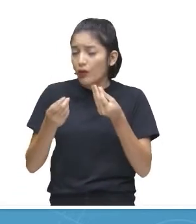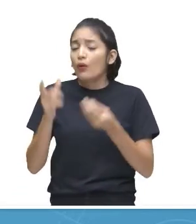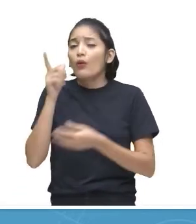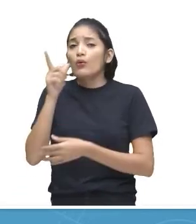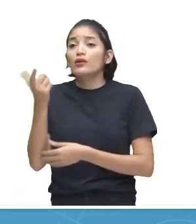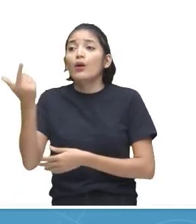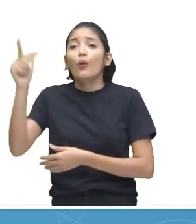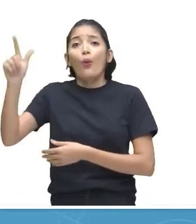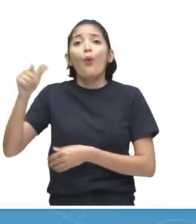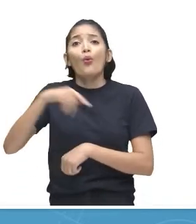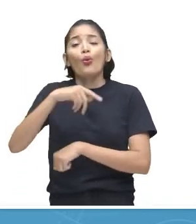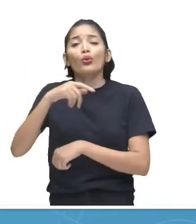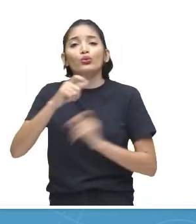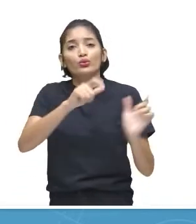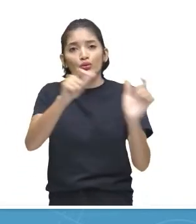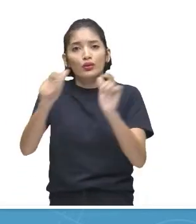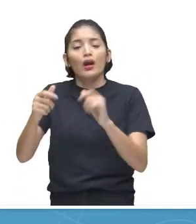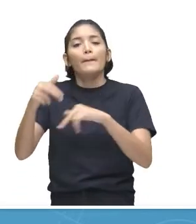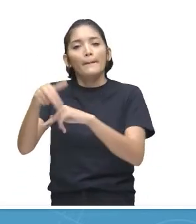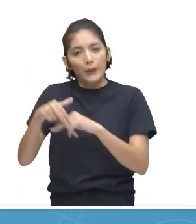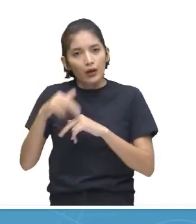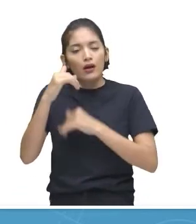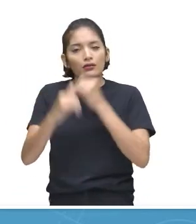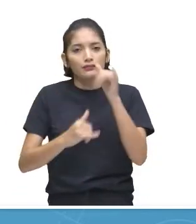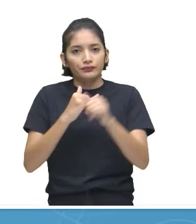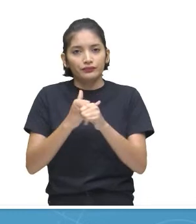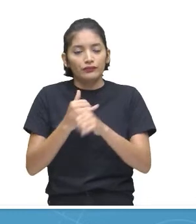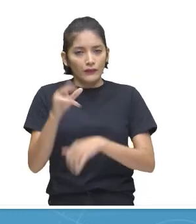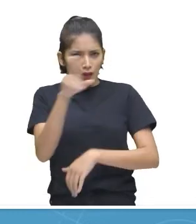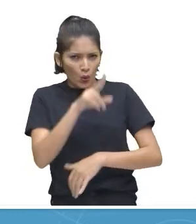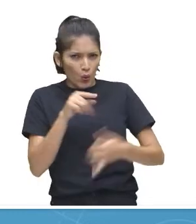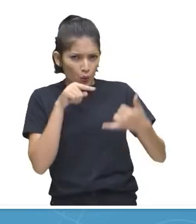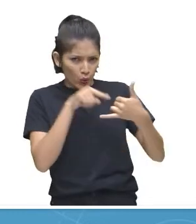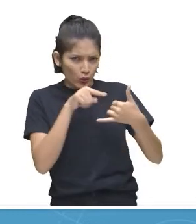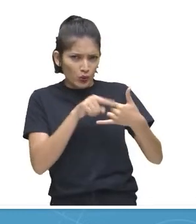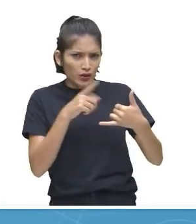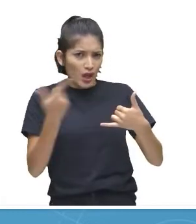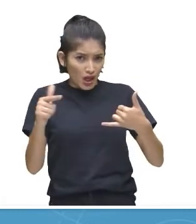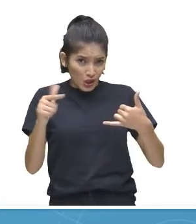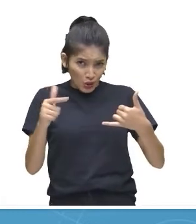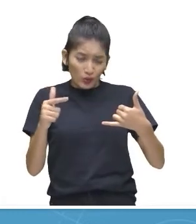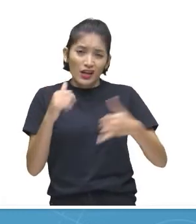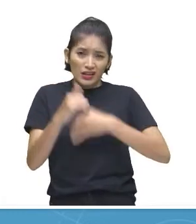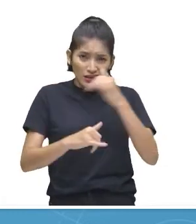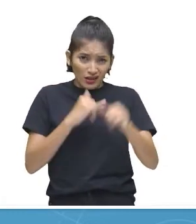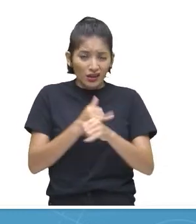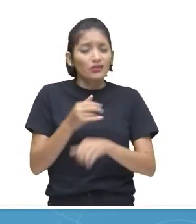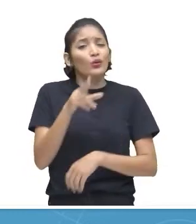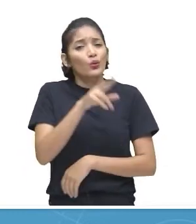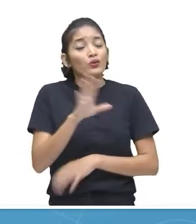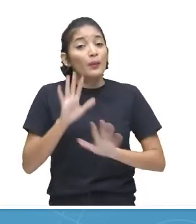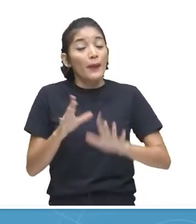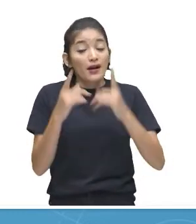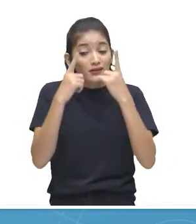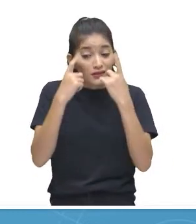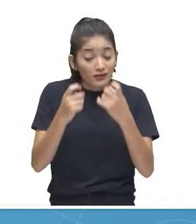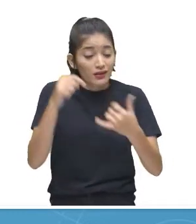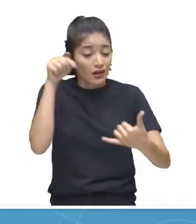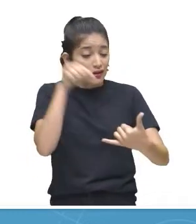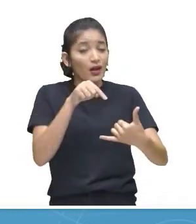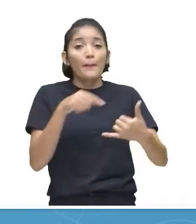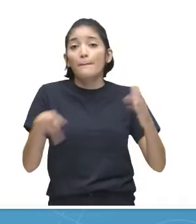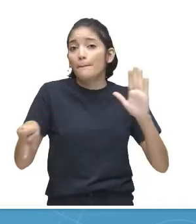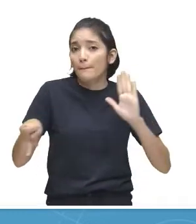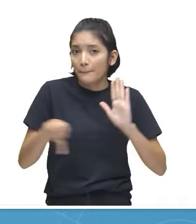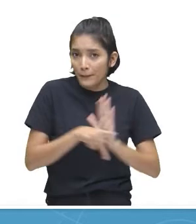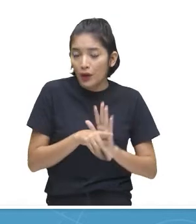de outros lugares? Através da internet. Tu utiliza teu celular normalmente mesmo quando tem internet? Usa, mas o teu interesse nesse aparelho, ele é